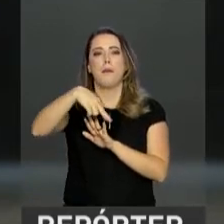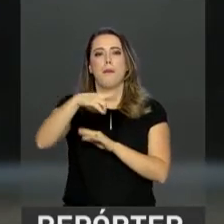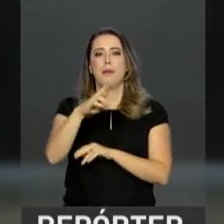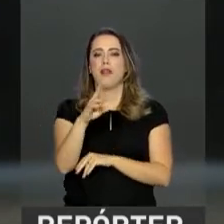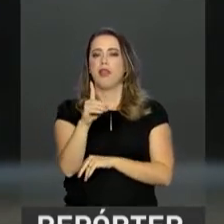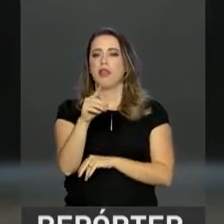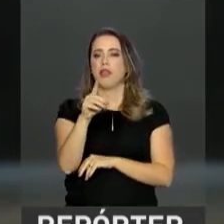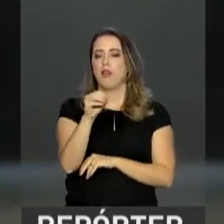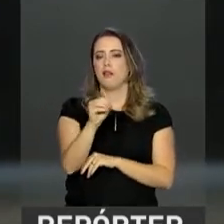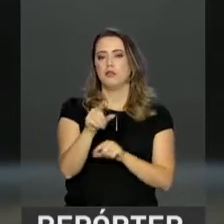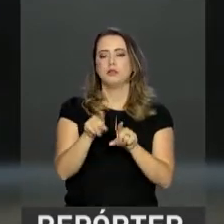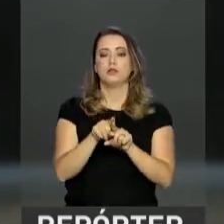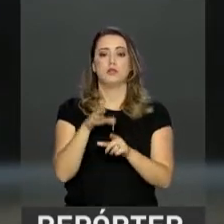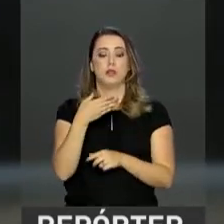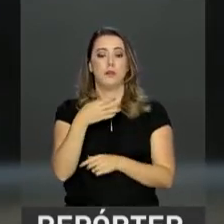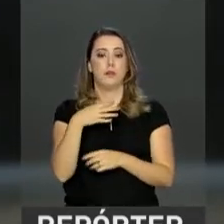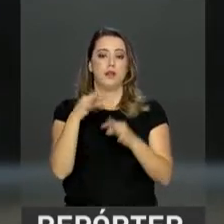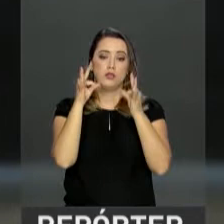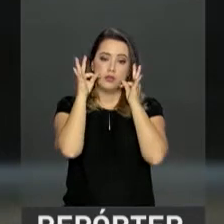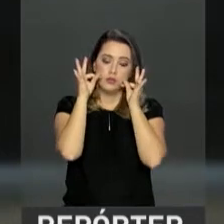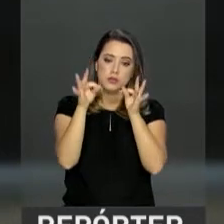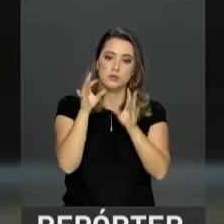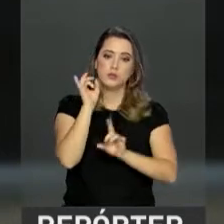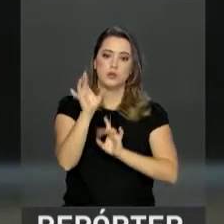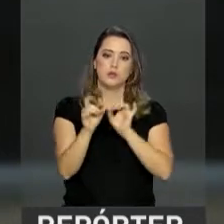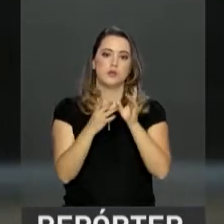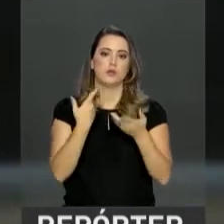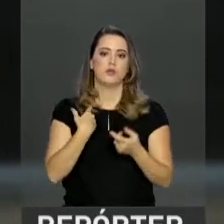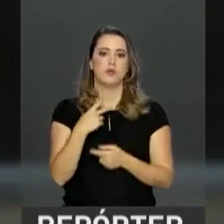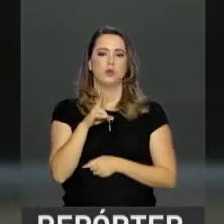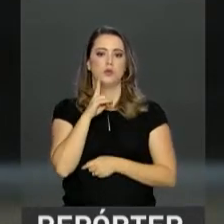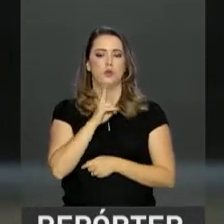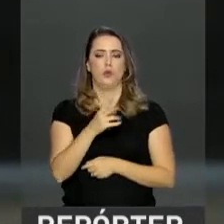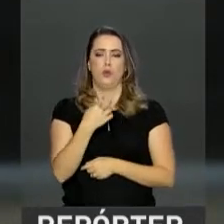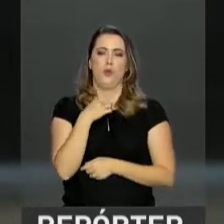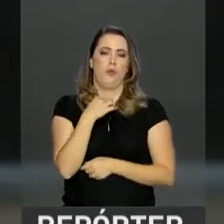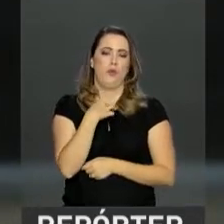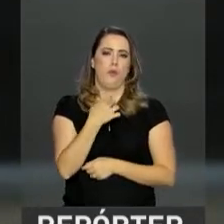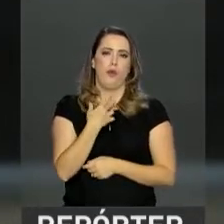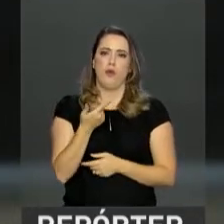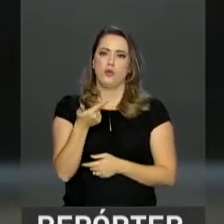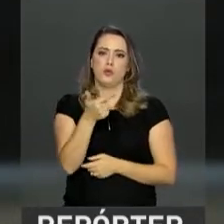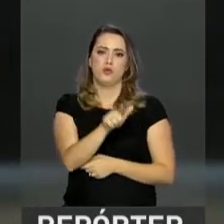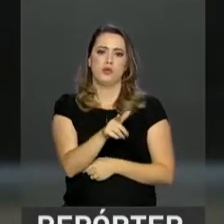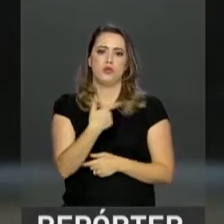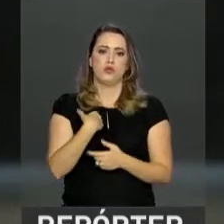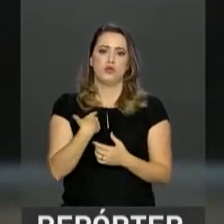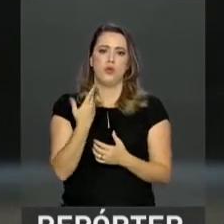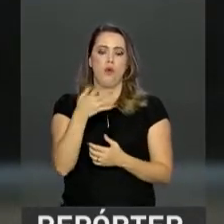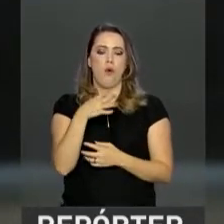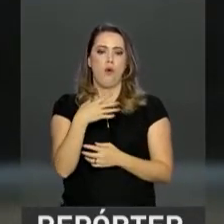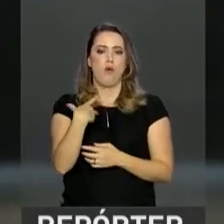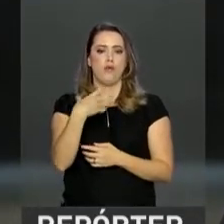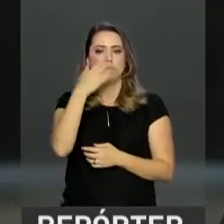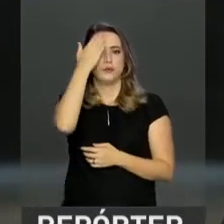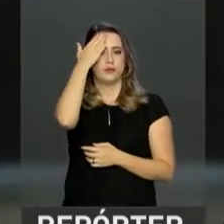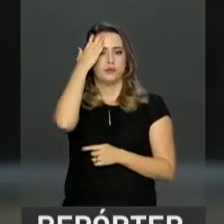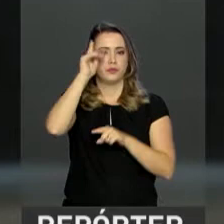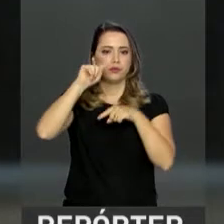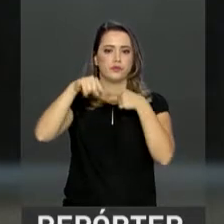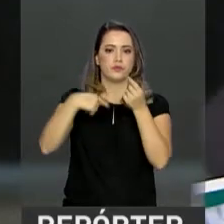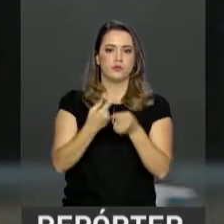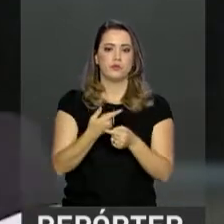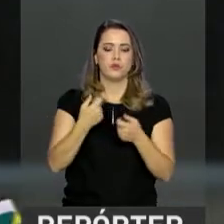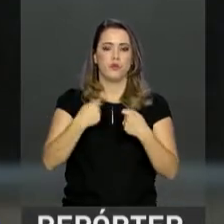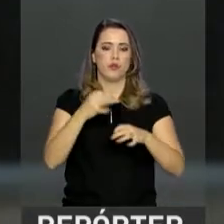Especializada e a Lei do Depoimento Especial, que preconiza a não revitimização de adolescentes nos processos depois das violências,